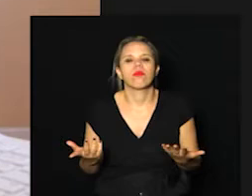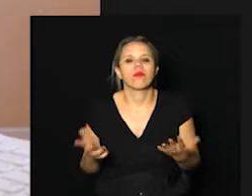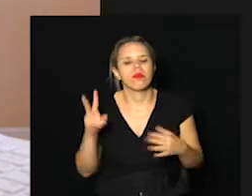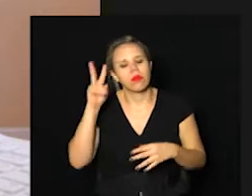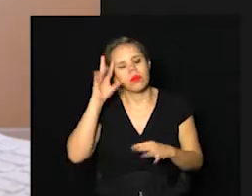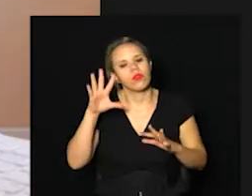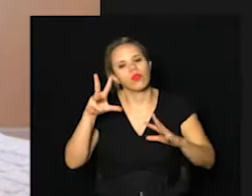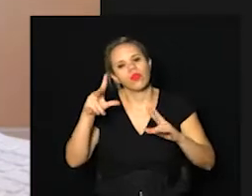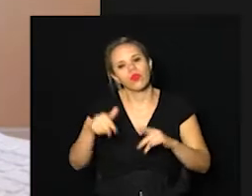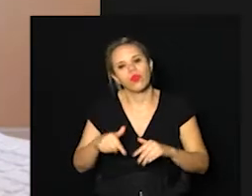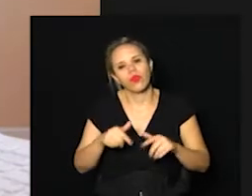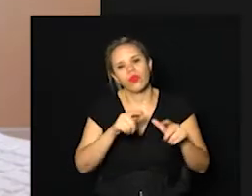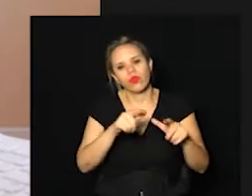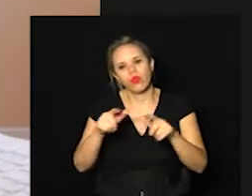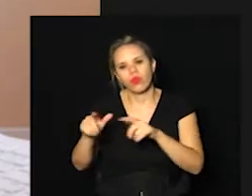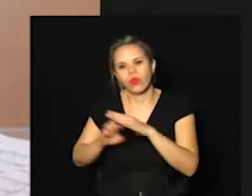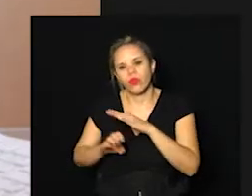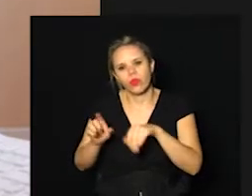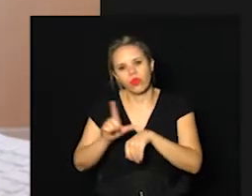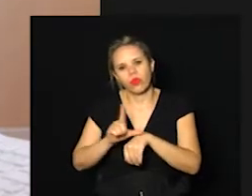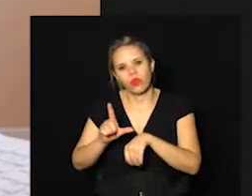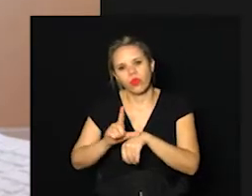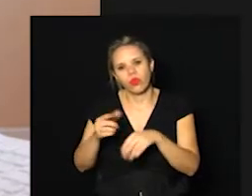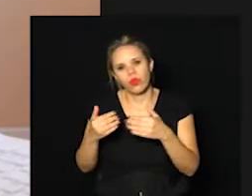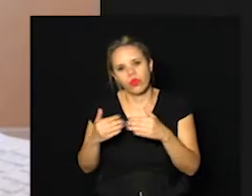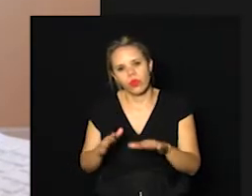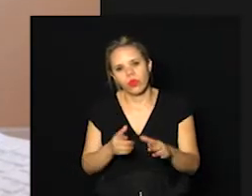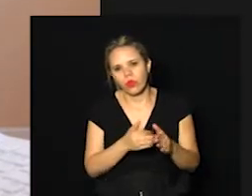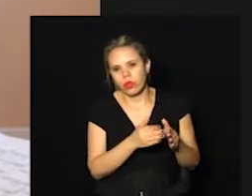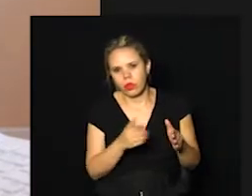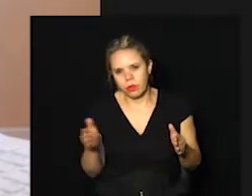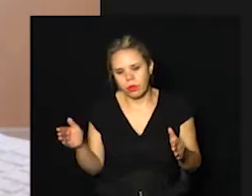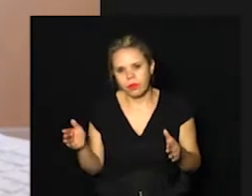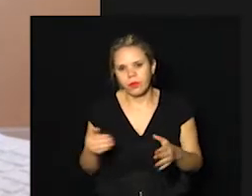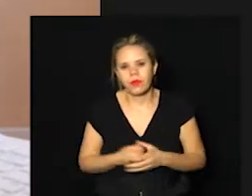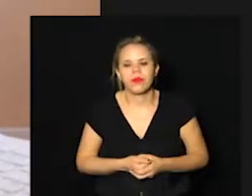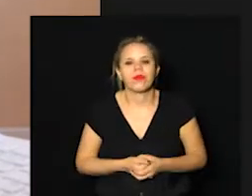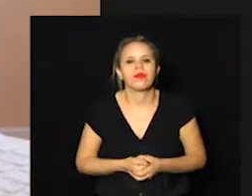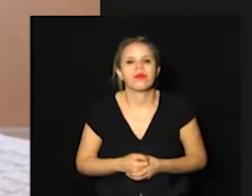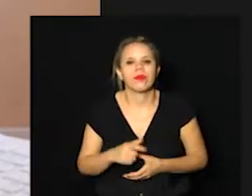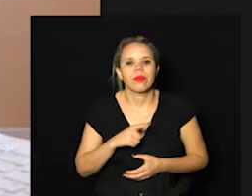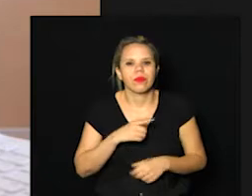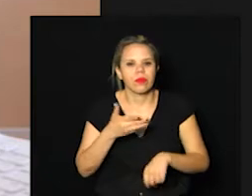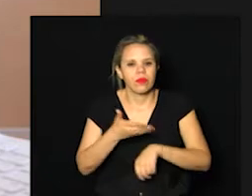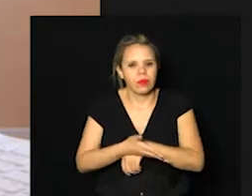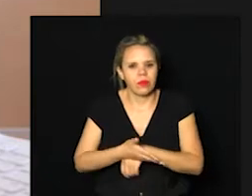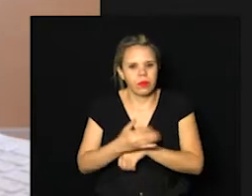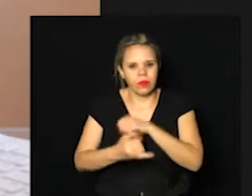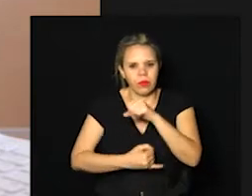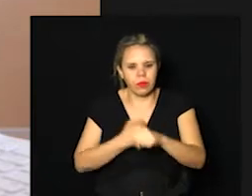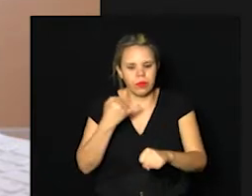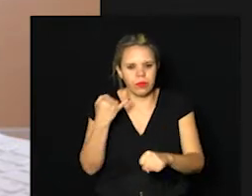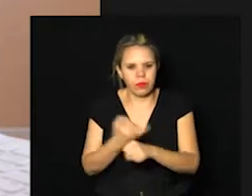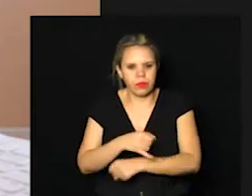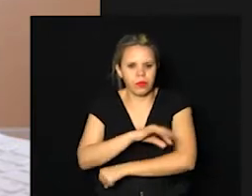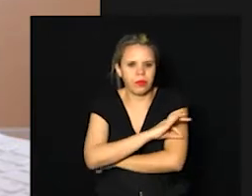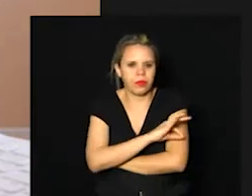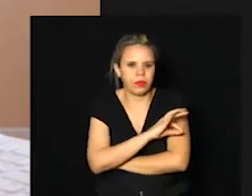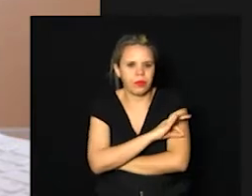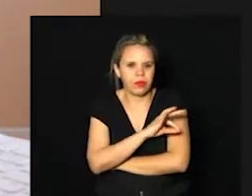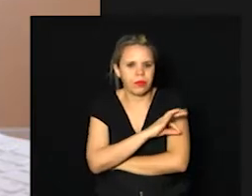Lembrando que todos esses estabelecimentos que podem abrir nesse período eles têm que entrar lá no site da